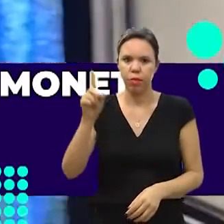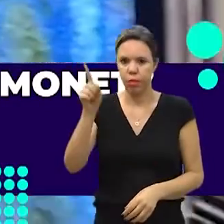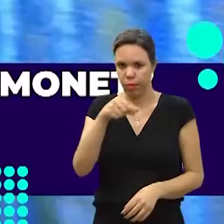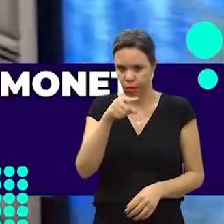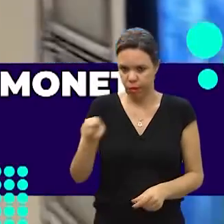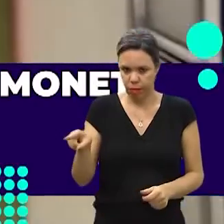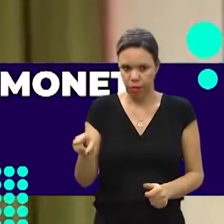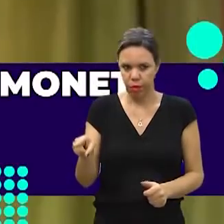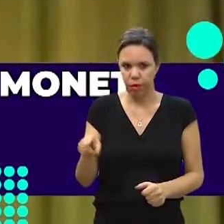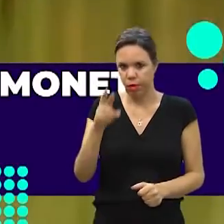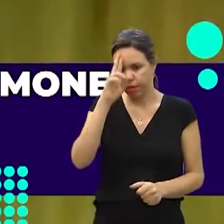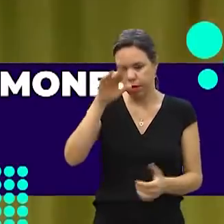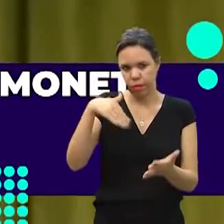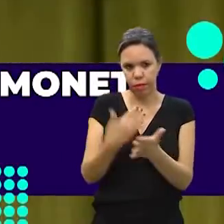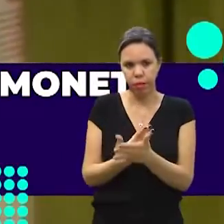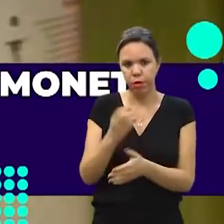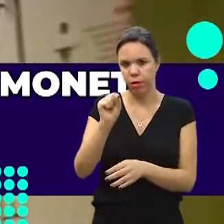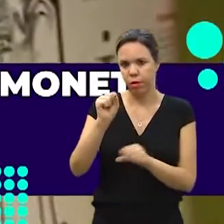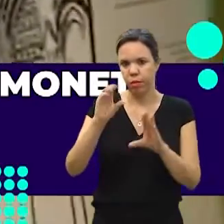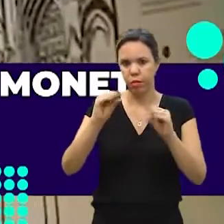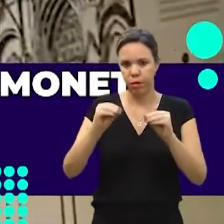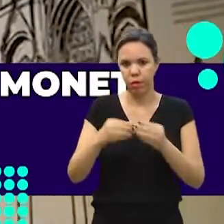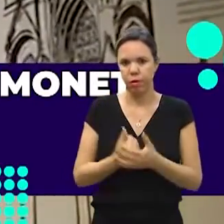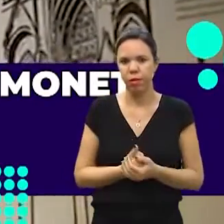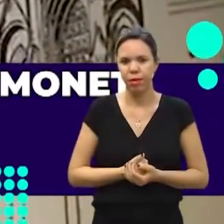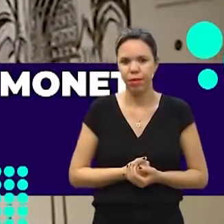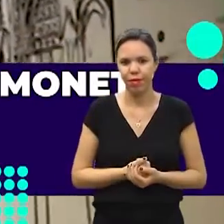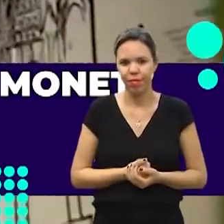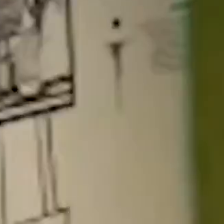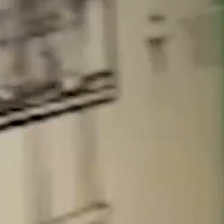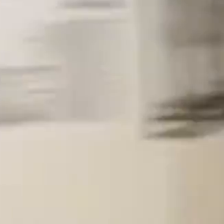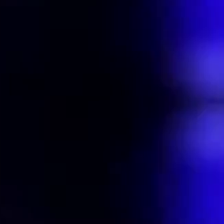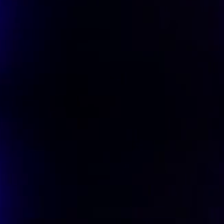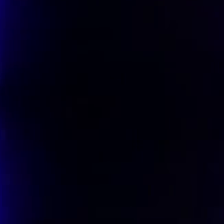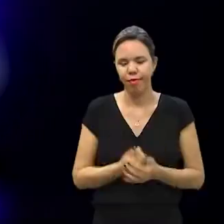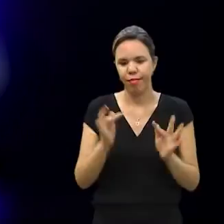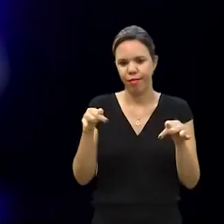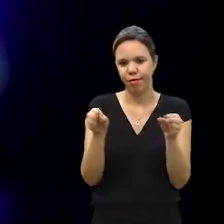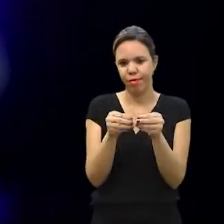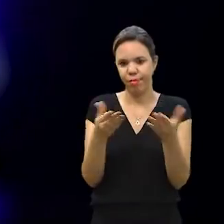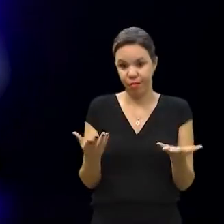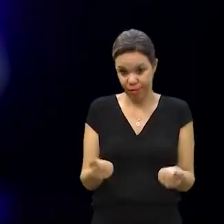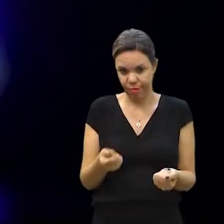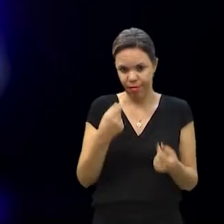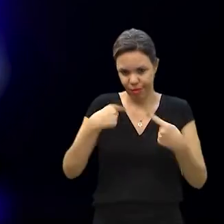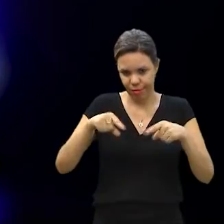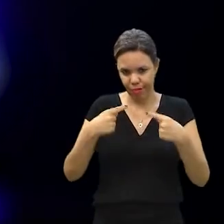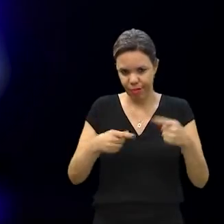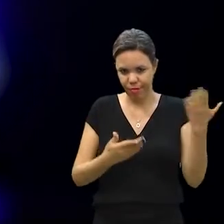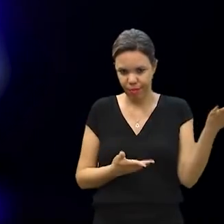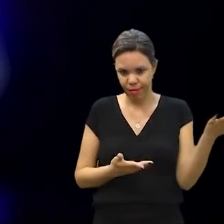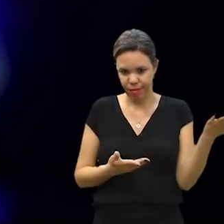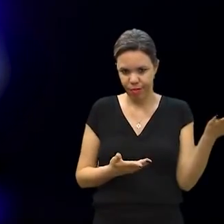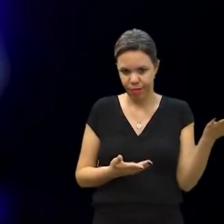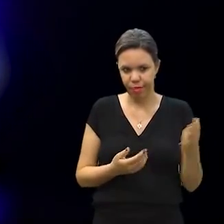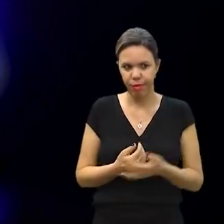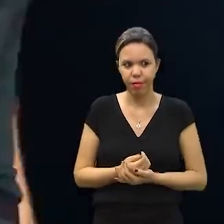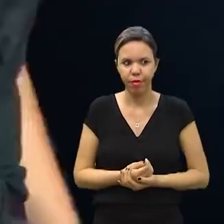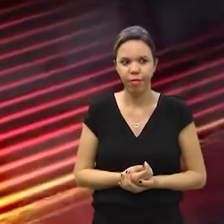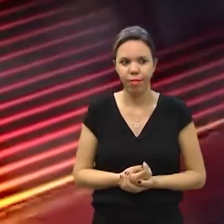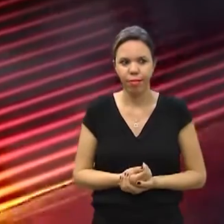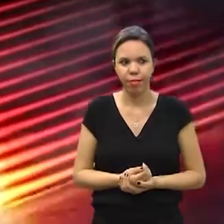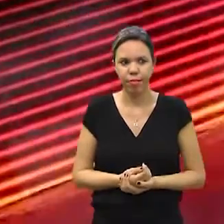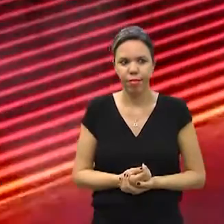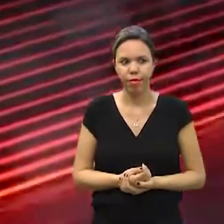e aos domingos e feriados, do meio-dia às 8 da noite. E para encerrar, vamos de música?